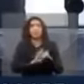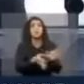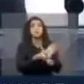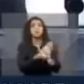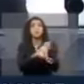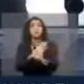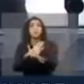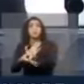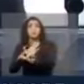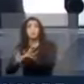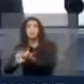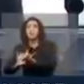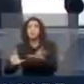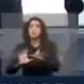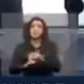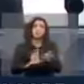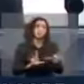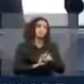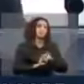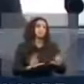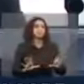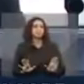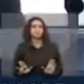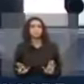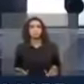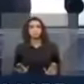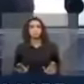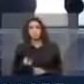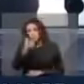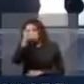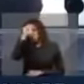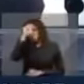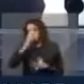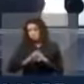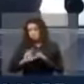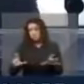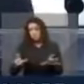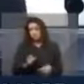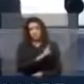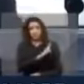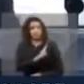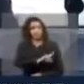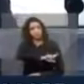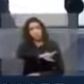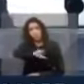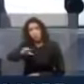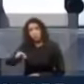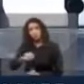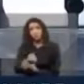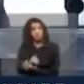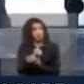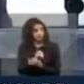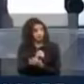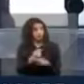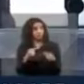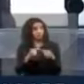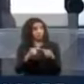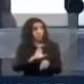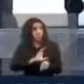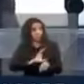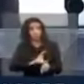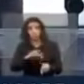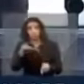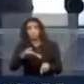pensamento, liberdade de expressão, de consciência e de crença nos são assegurados pelo texto